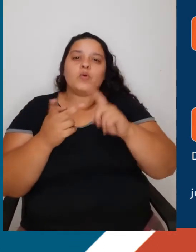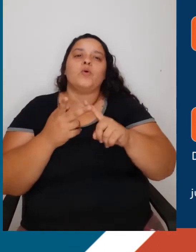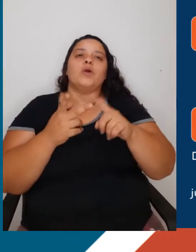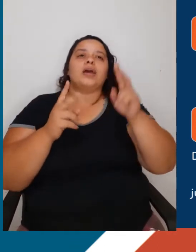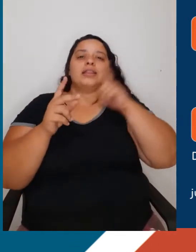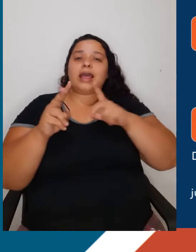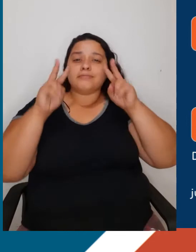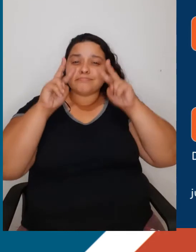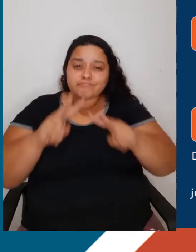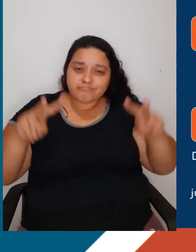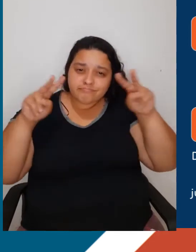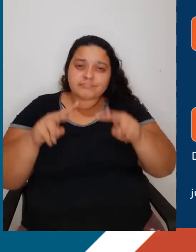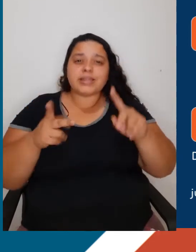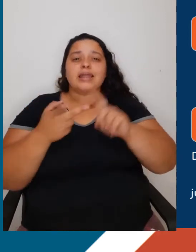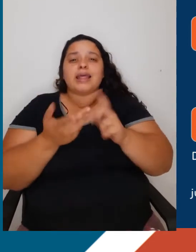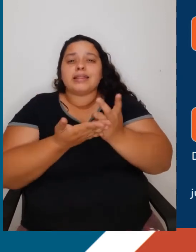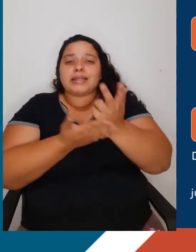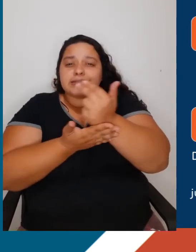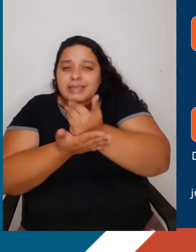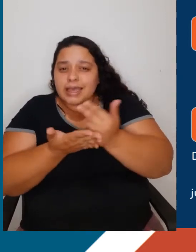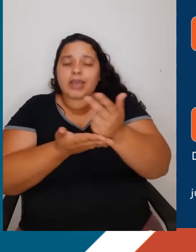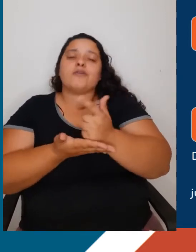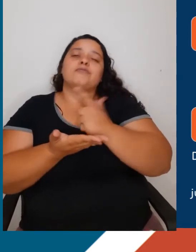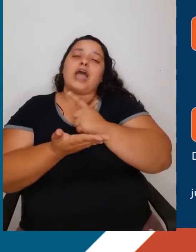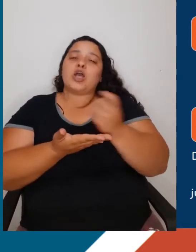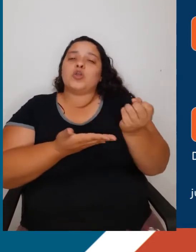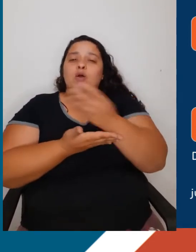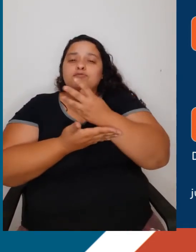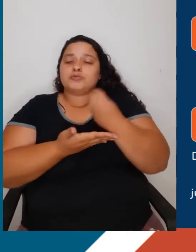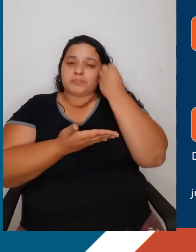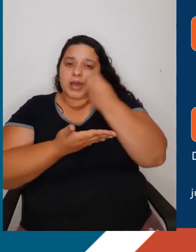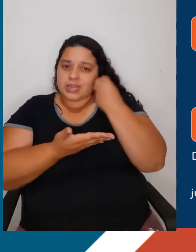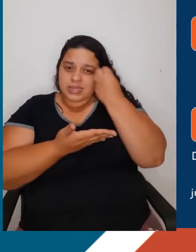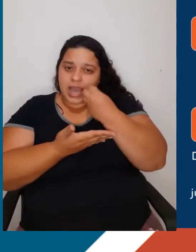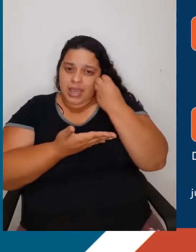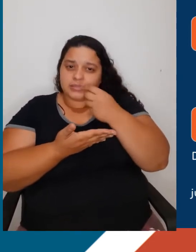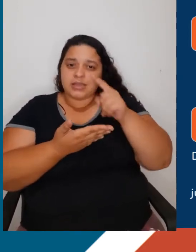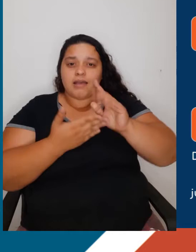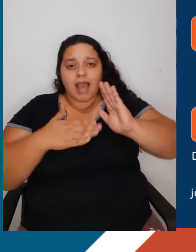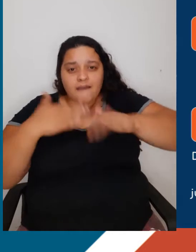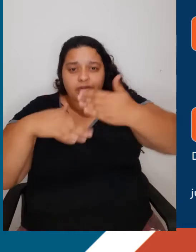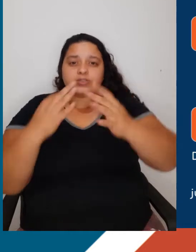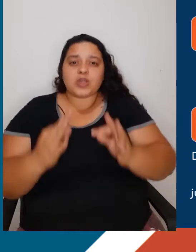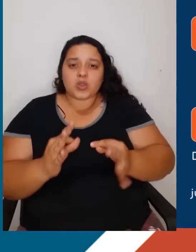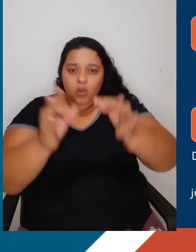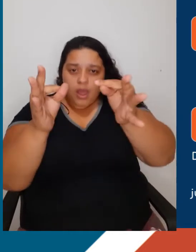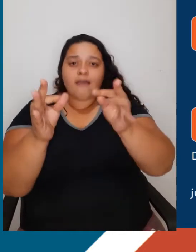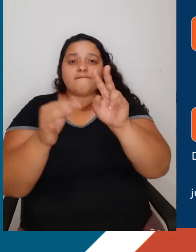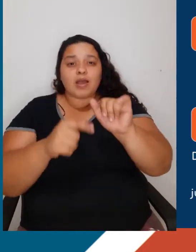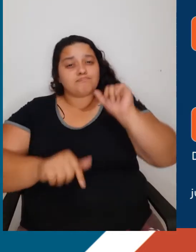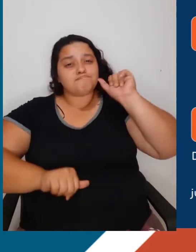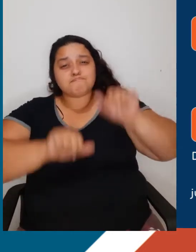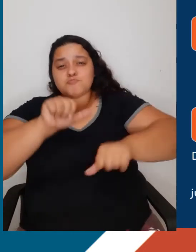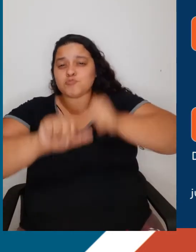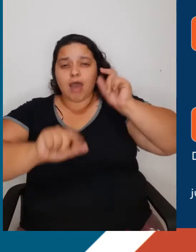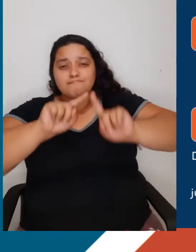com recursos visuais, gráficos, desenhos e outras experiências sensoriais promovidas pelos avanços tecnológicos vão